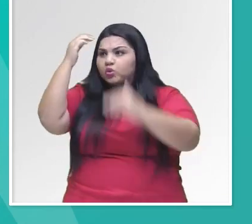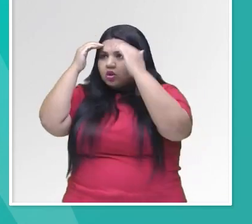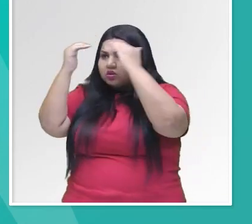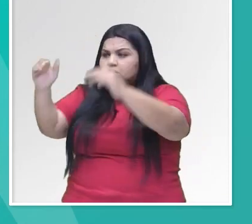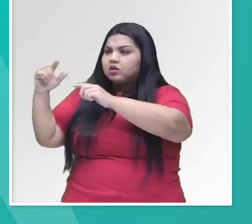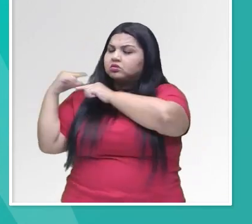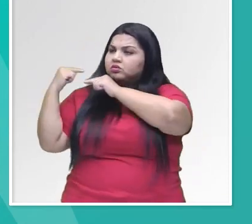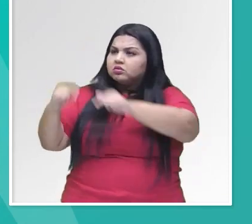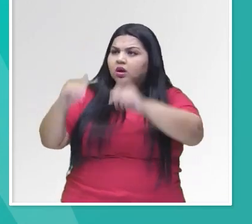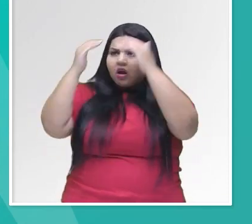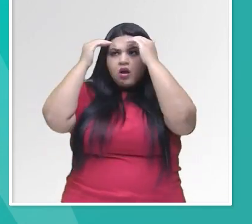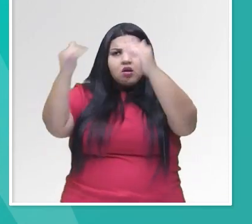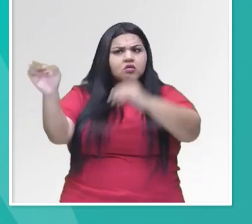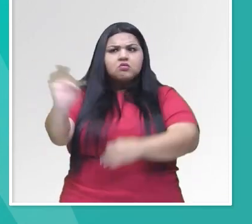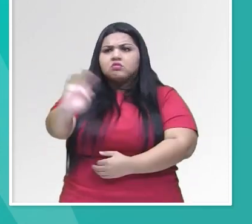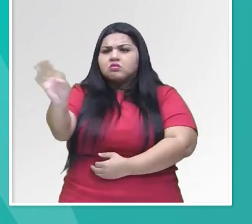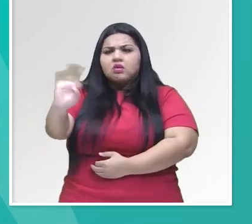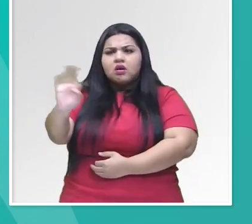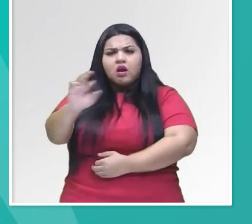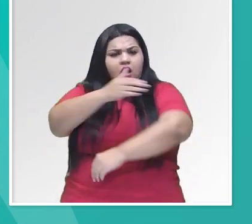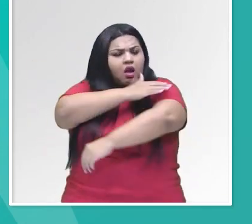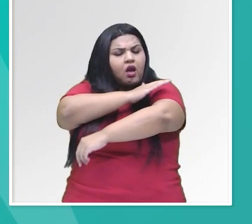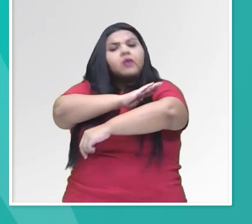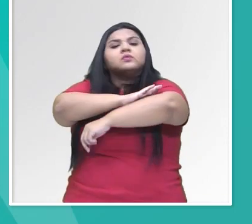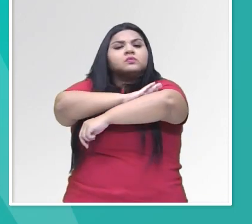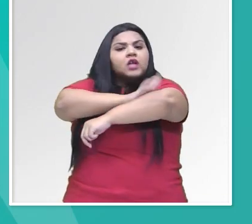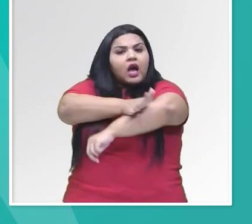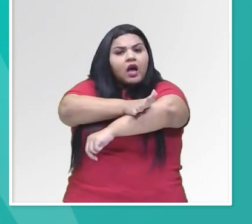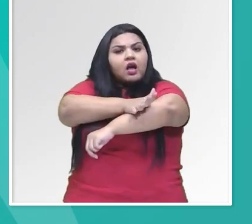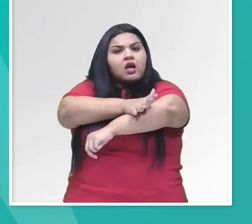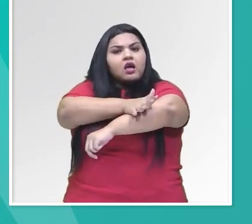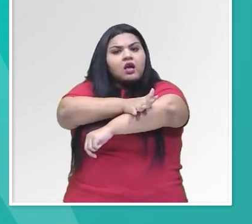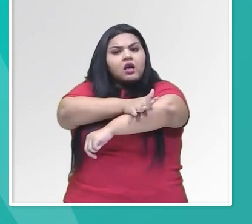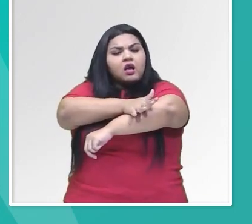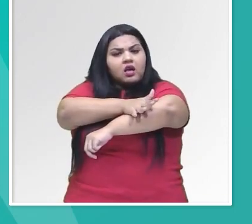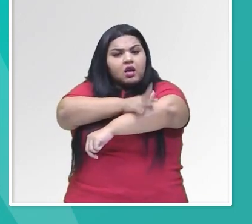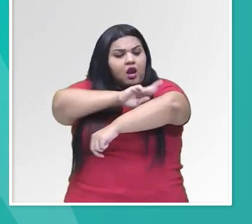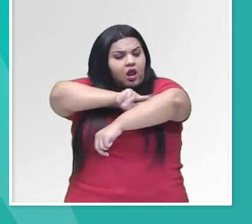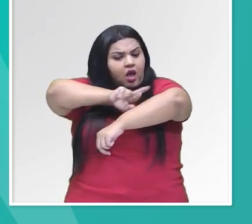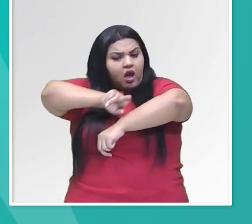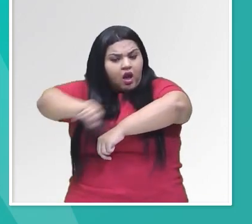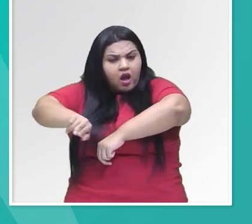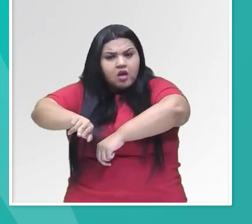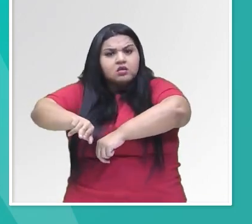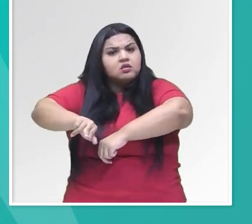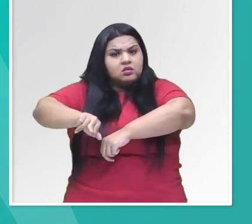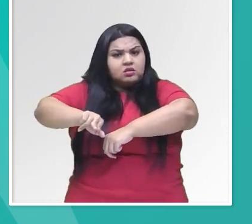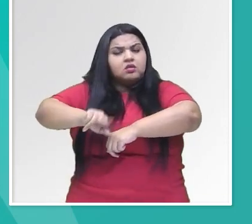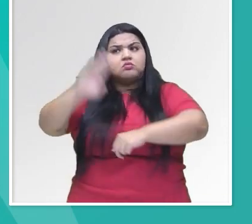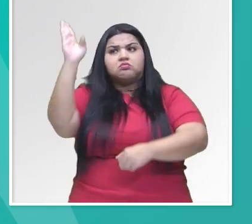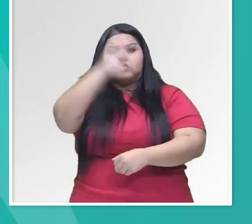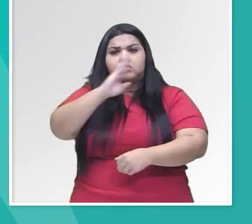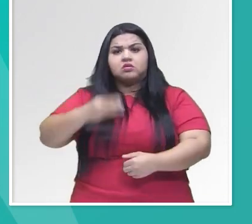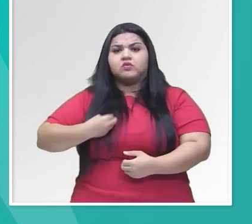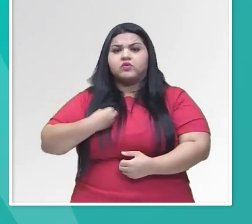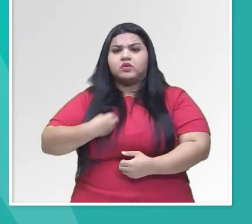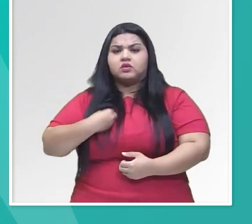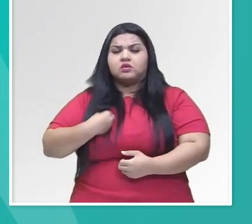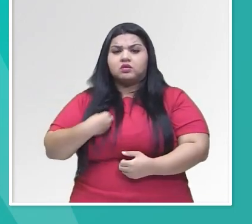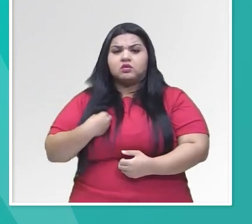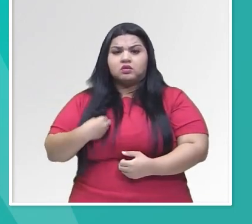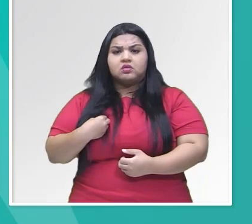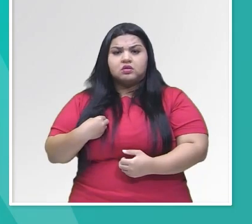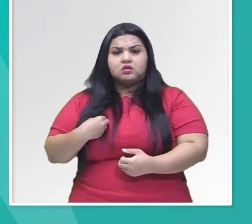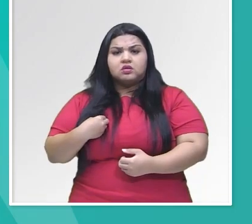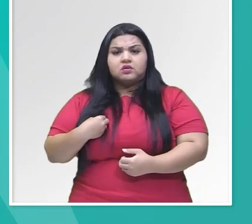do outro, pela raça do outro. Olha a intolerância racial que nós estamos vivendo no Brasil, a